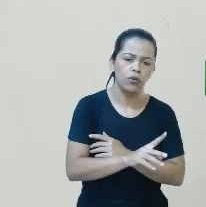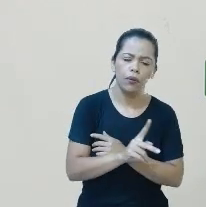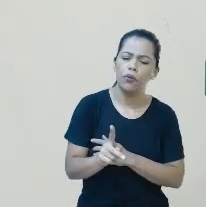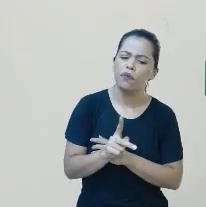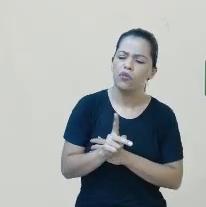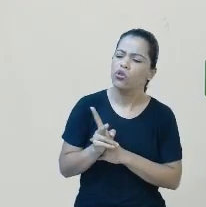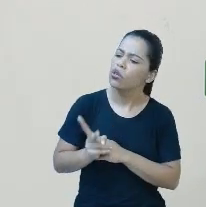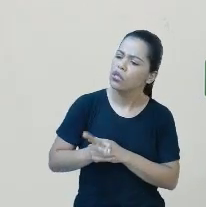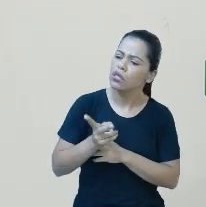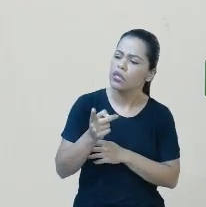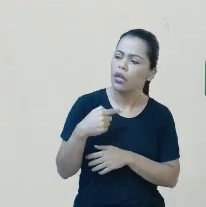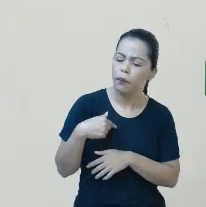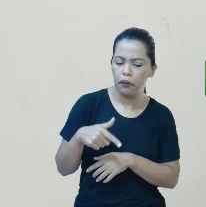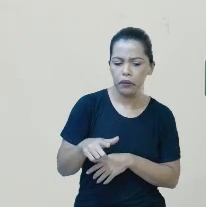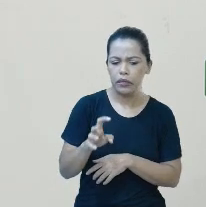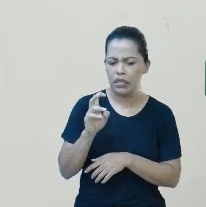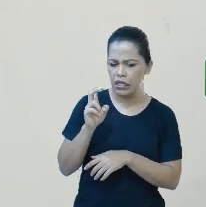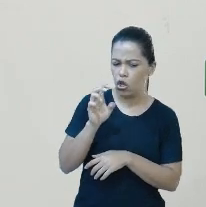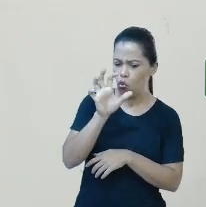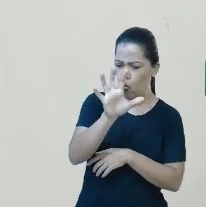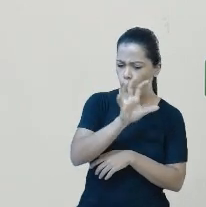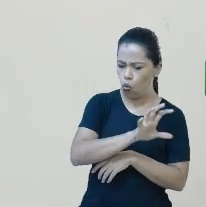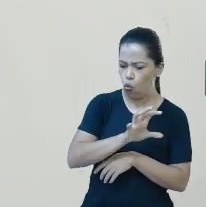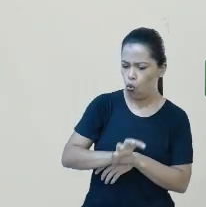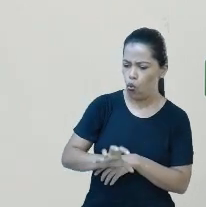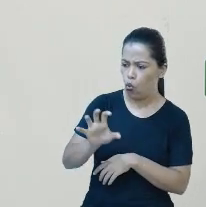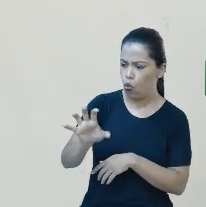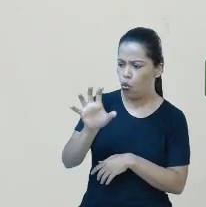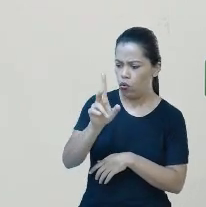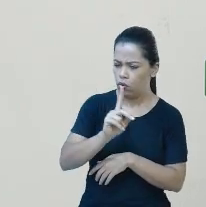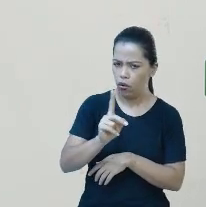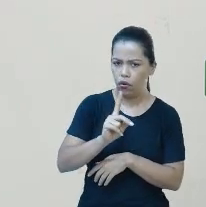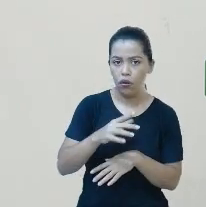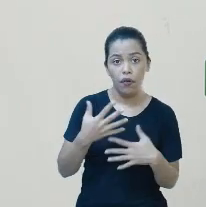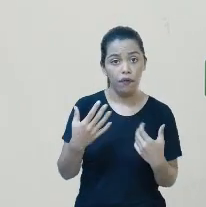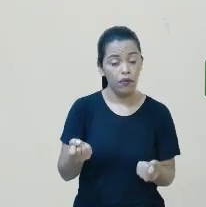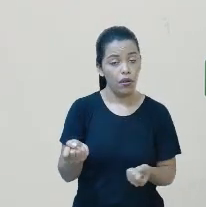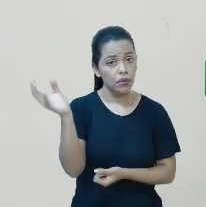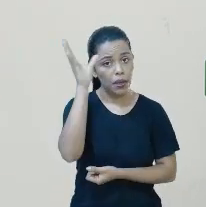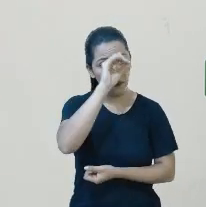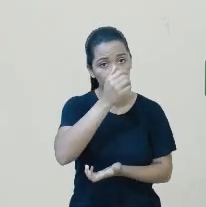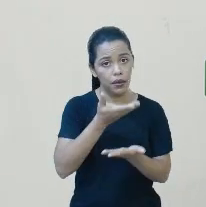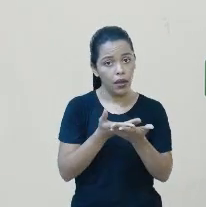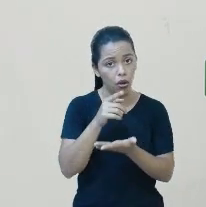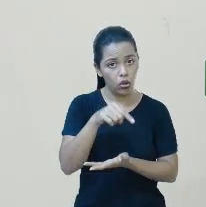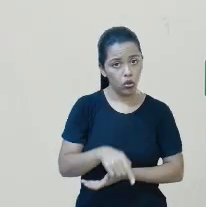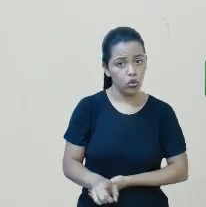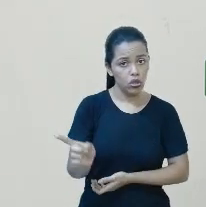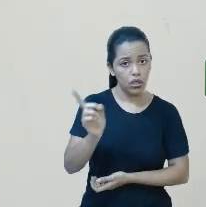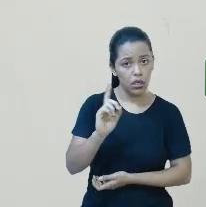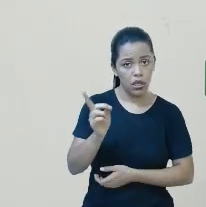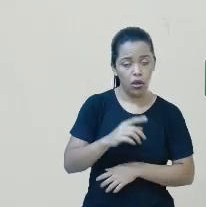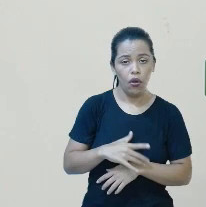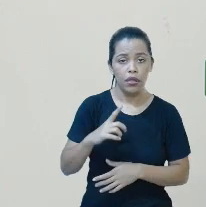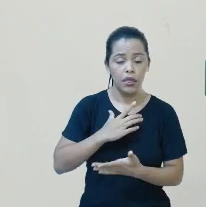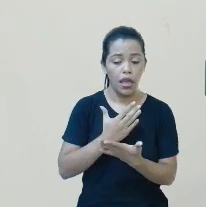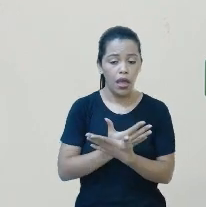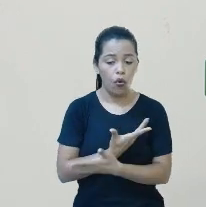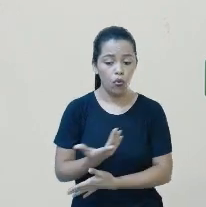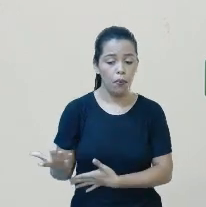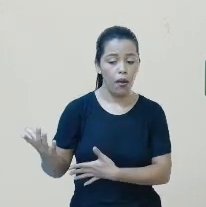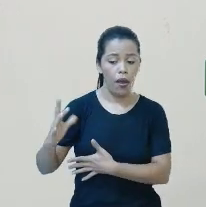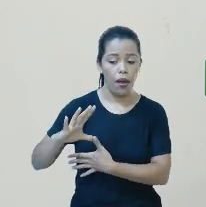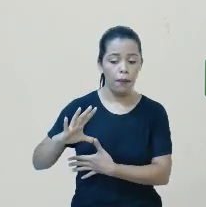assim? O Brasil nem sempre teve 5 regiões? Vamos aprender na aula de hoje que não. Você vai ver alguns mapas mais